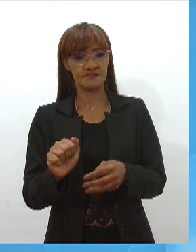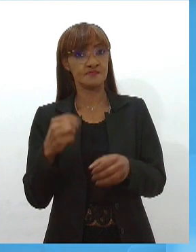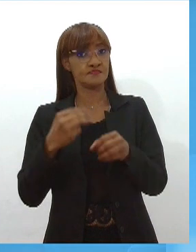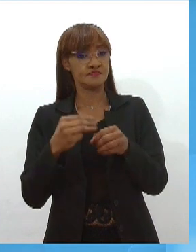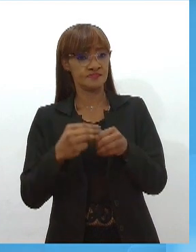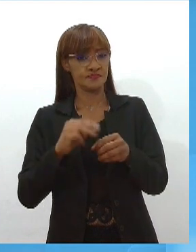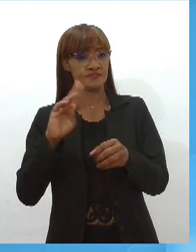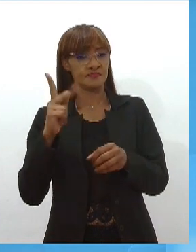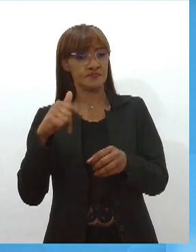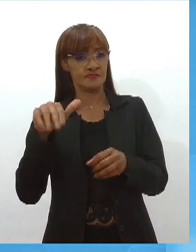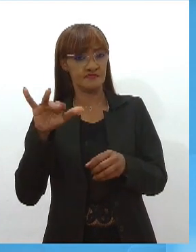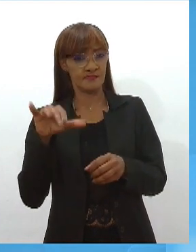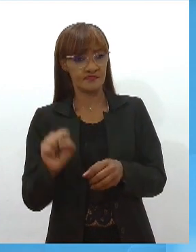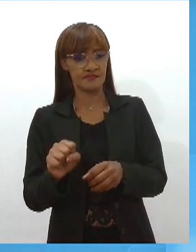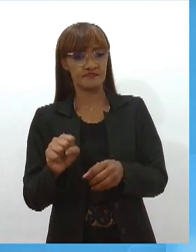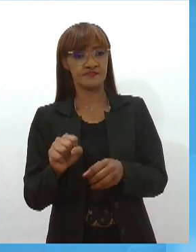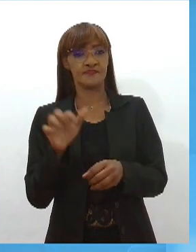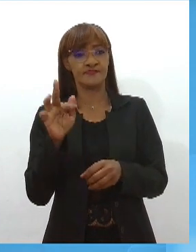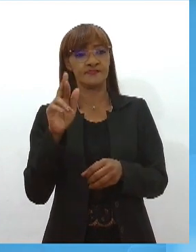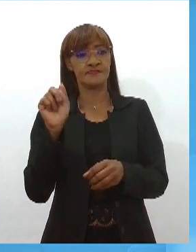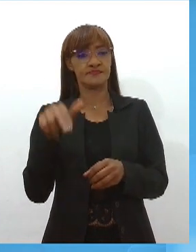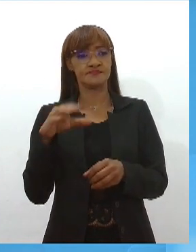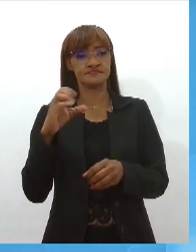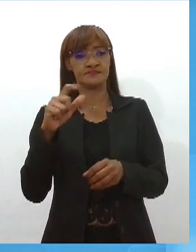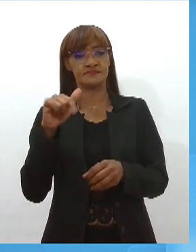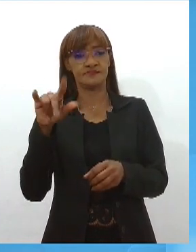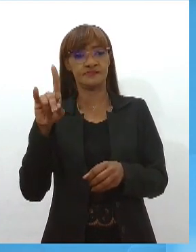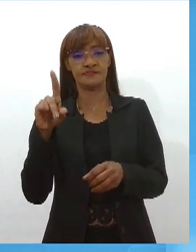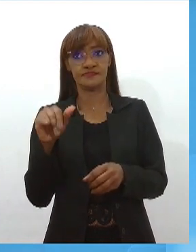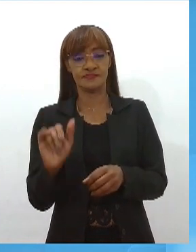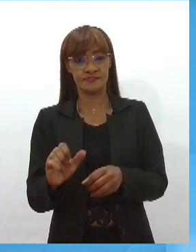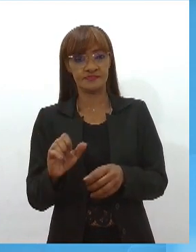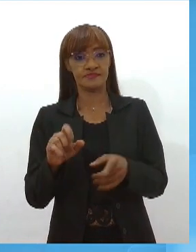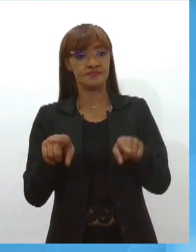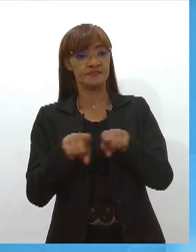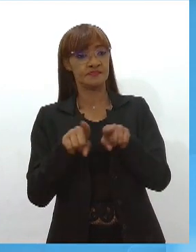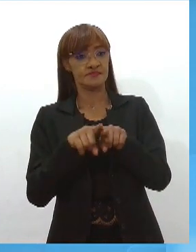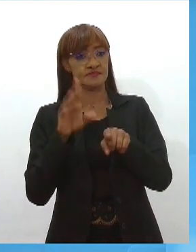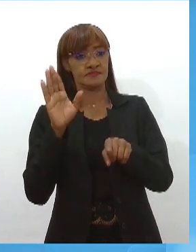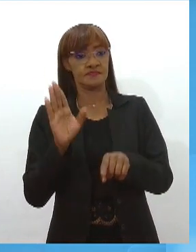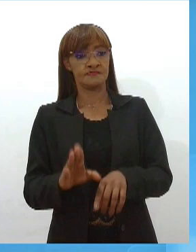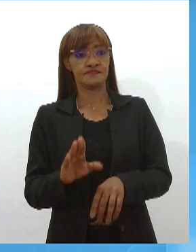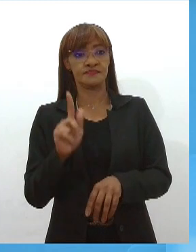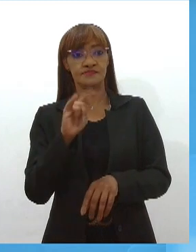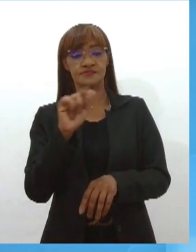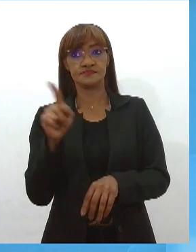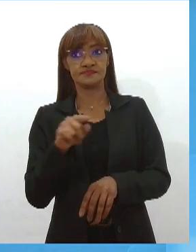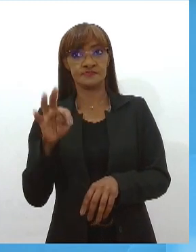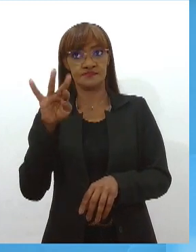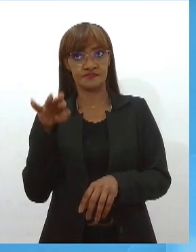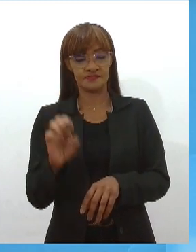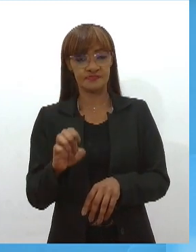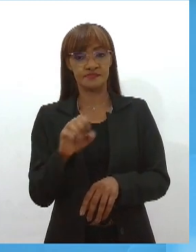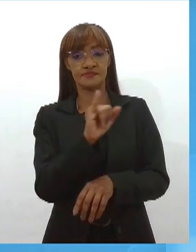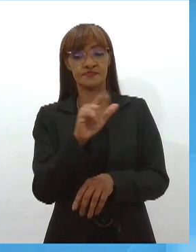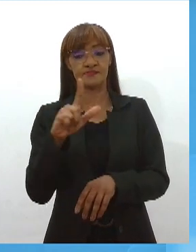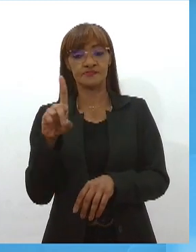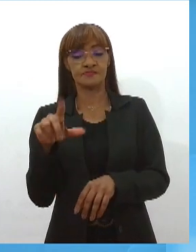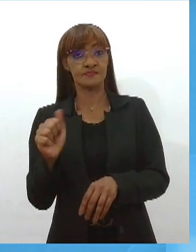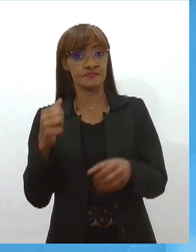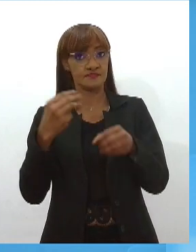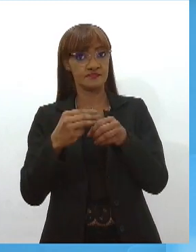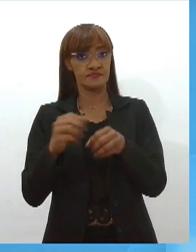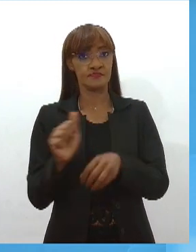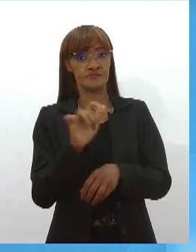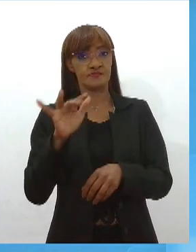Santos Souza, de Pedrinhas, Gilzete Dionisa de Matos, de Gararu, Hilda Hollenberg Ribeiro, de Lagarto,